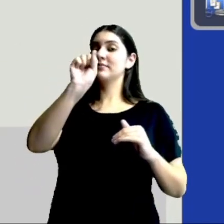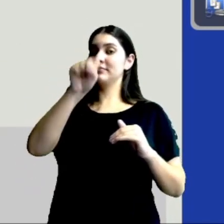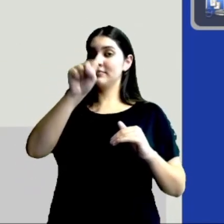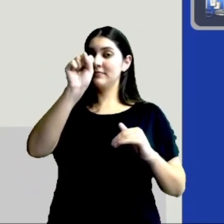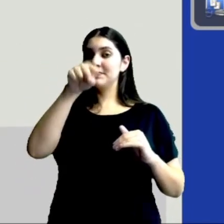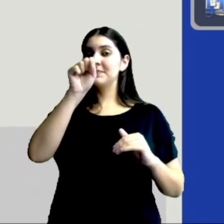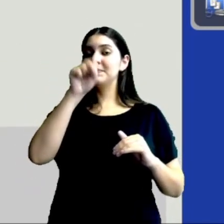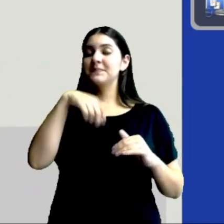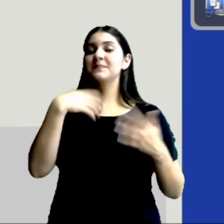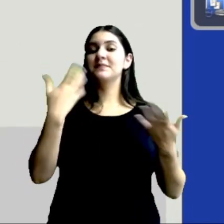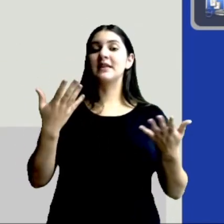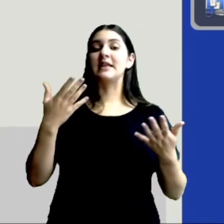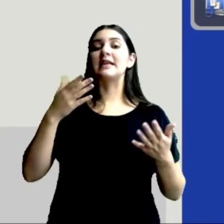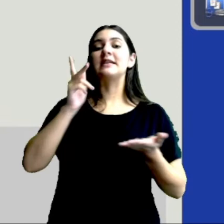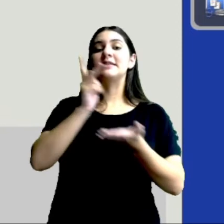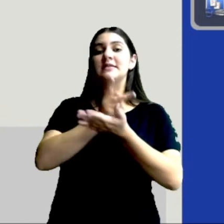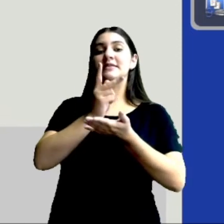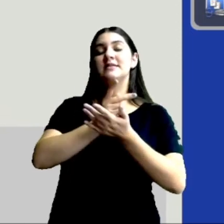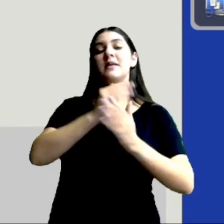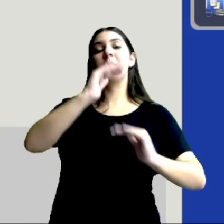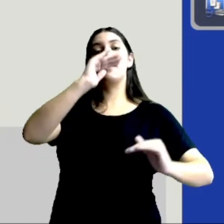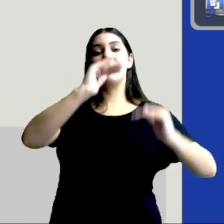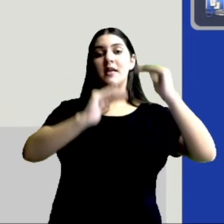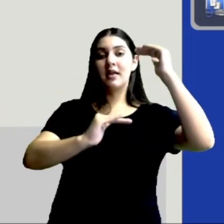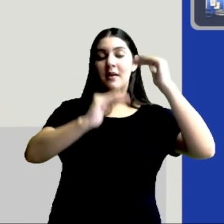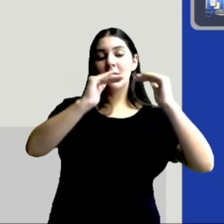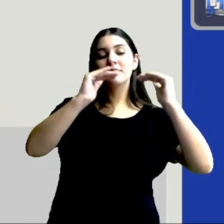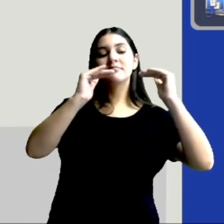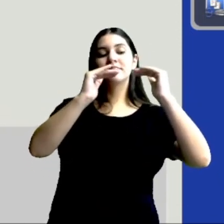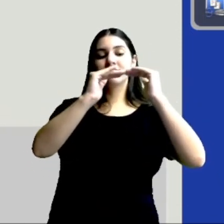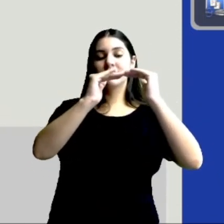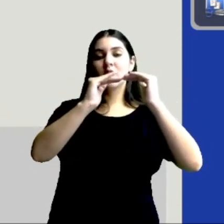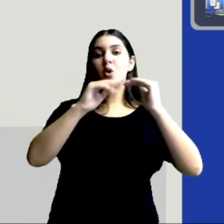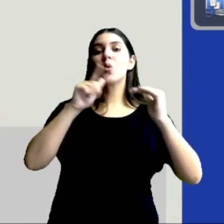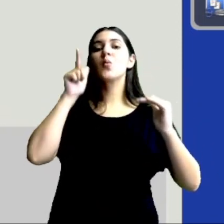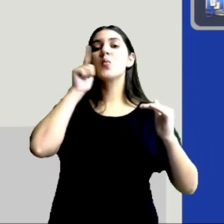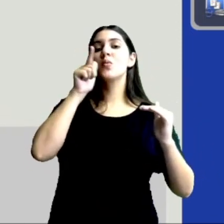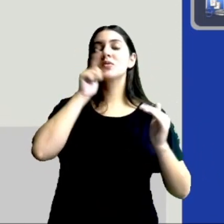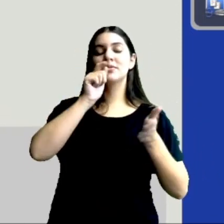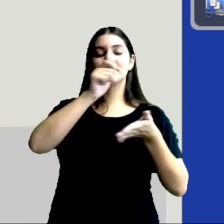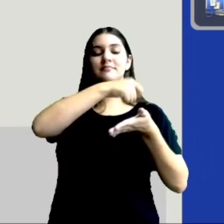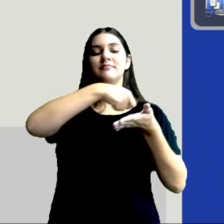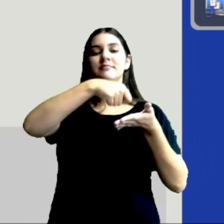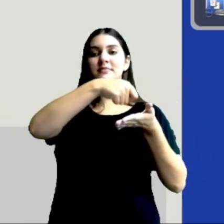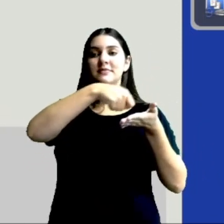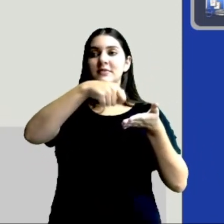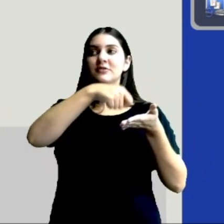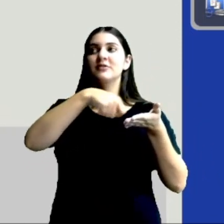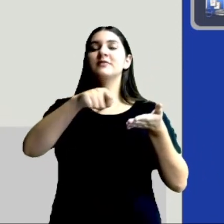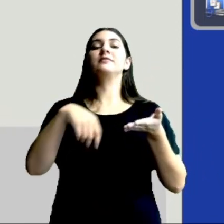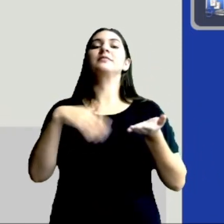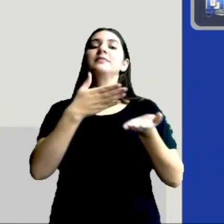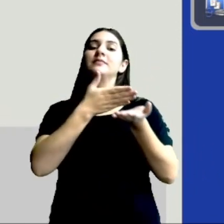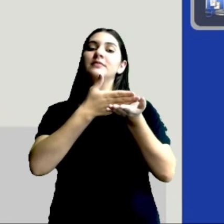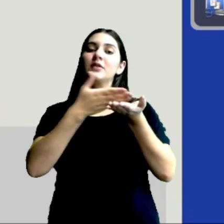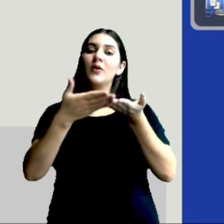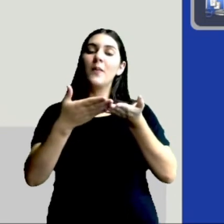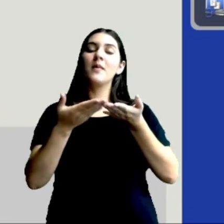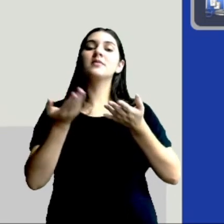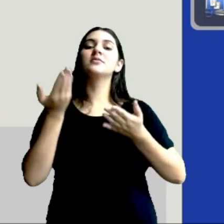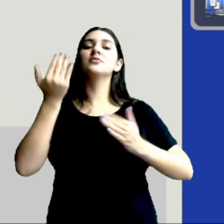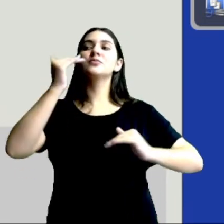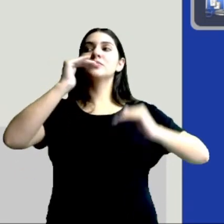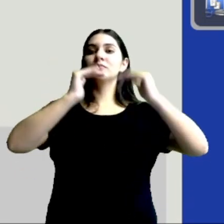sim, sempre que a balança está equilibrada, porque a gente vai conseguir escrever uma fórmula a partir da relação entre os